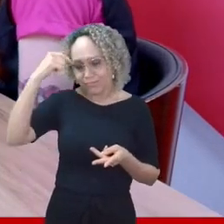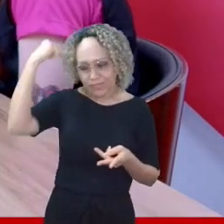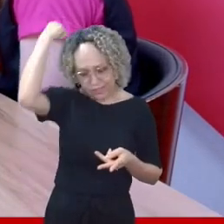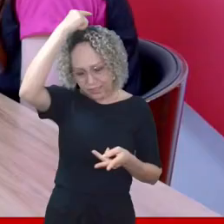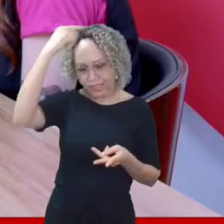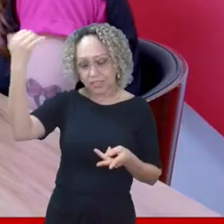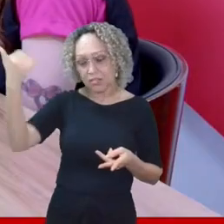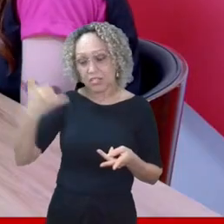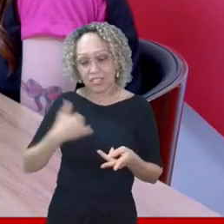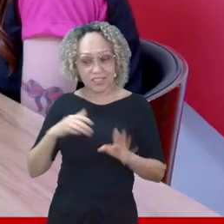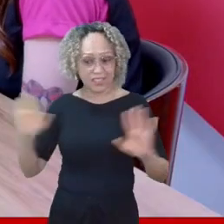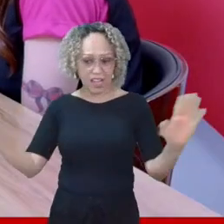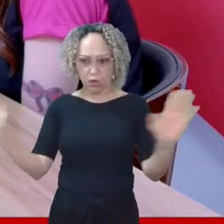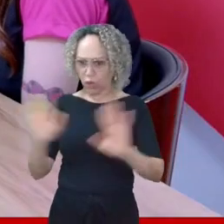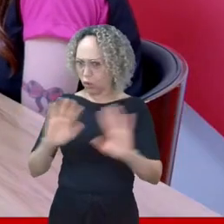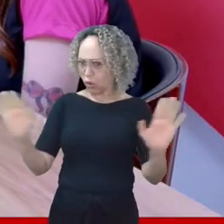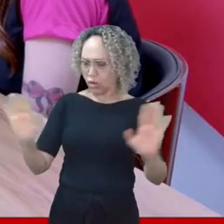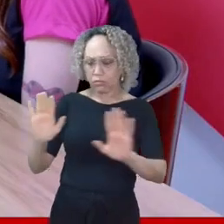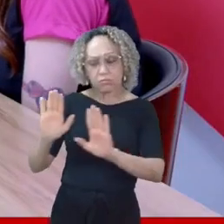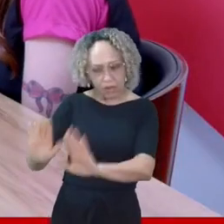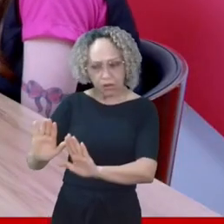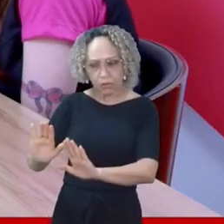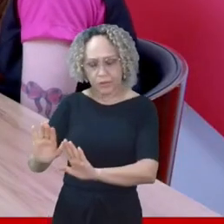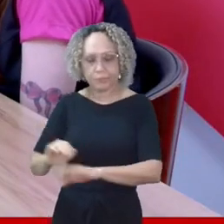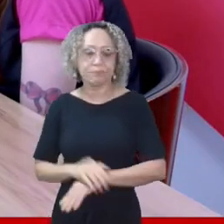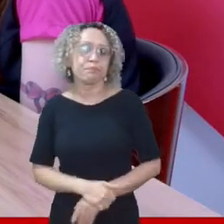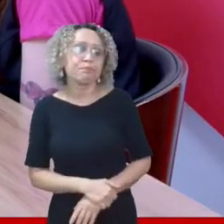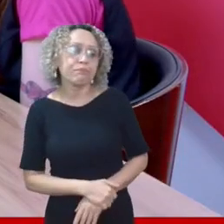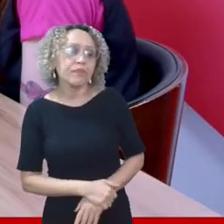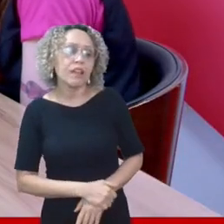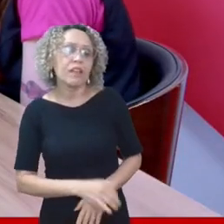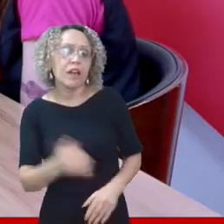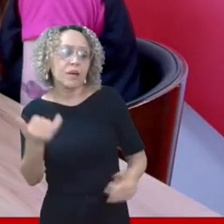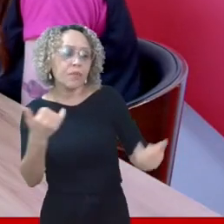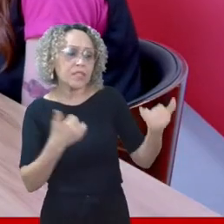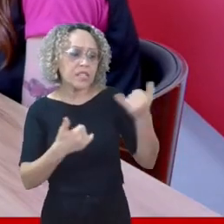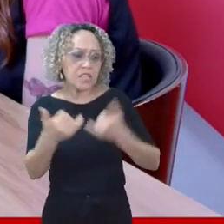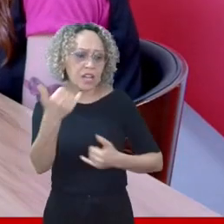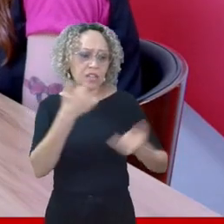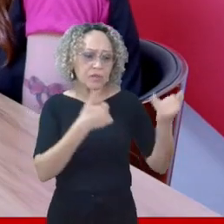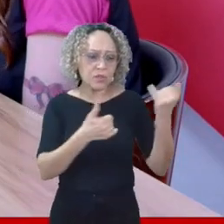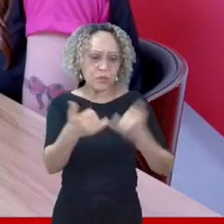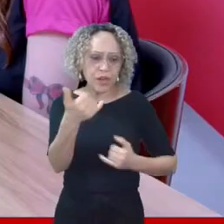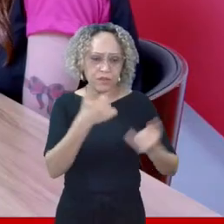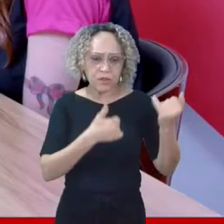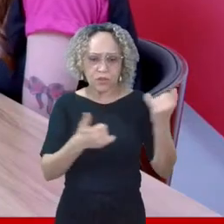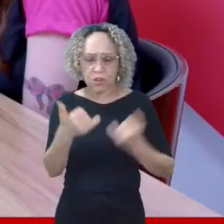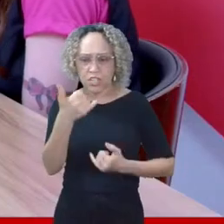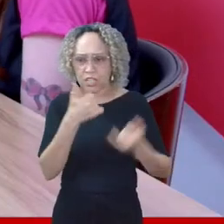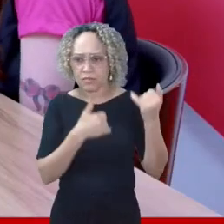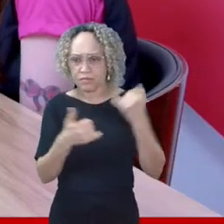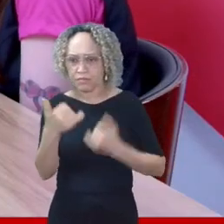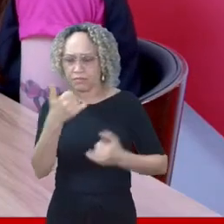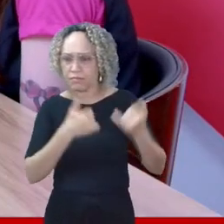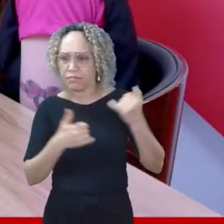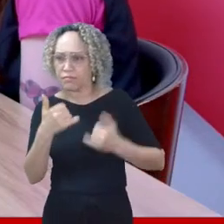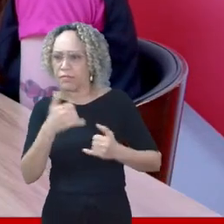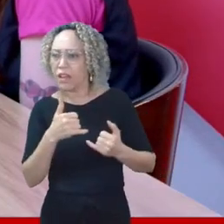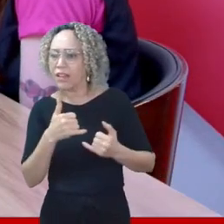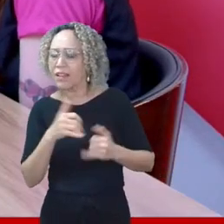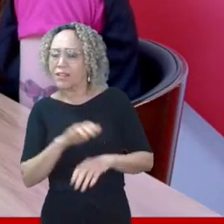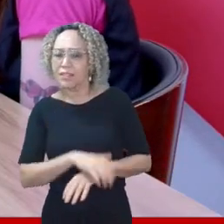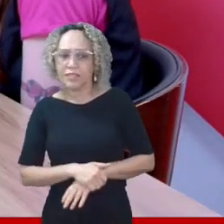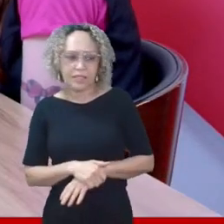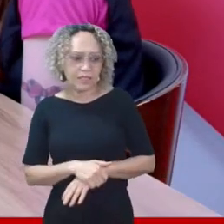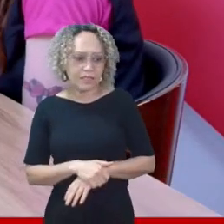Vamos agora para o momento onde a gente traz aí informações, fatos curiosos. Eu gosto. Esse é um dos que eu mais